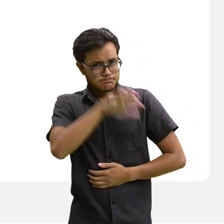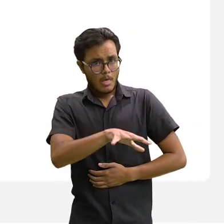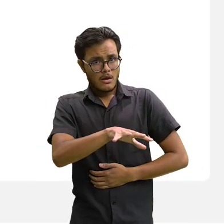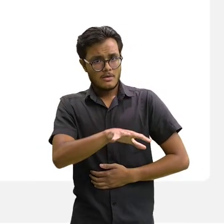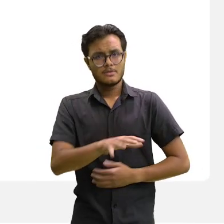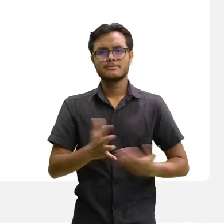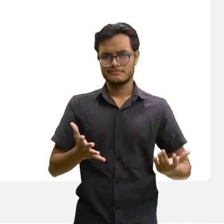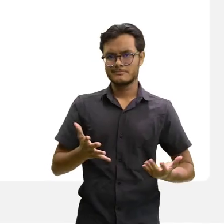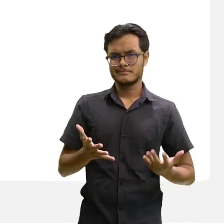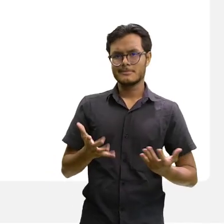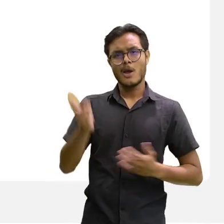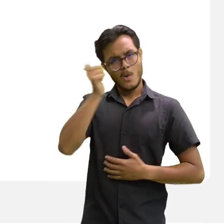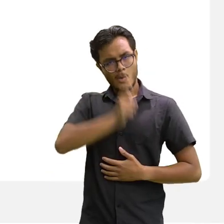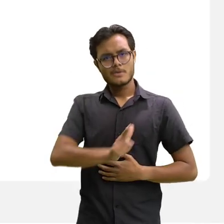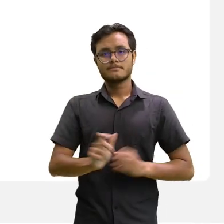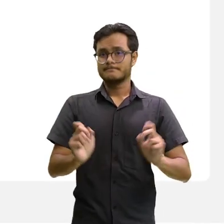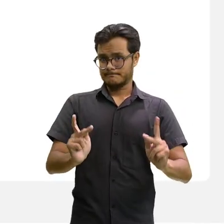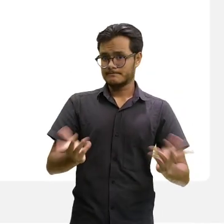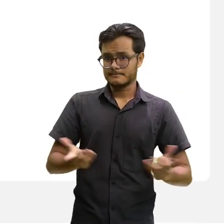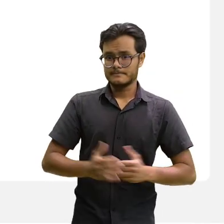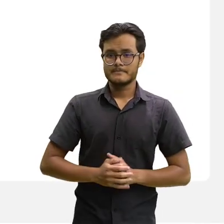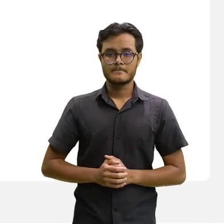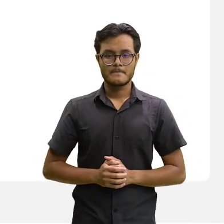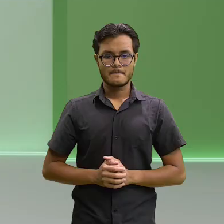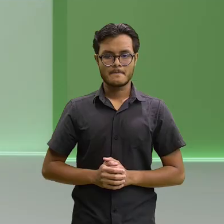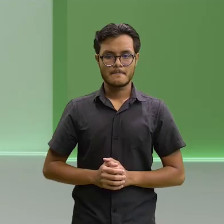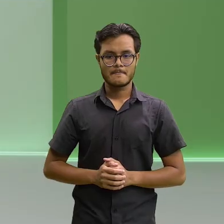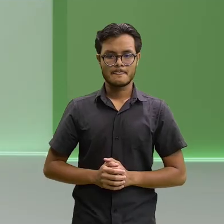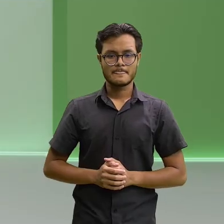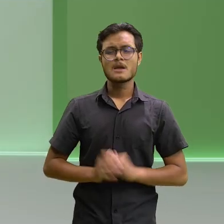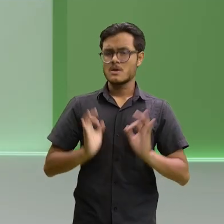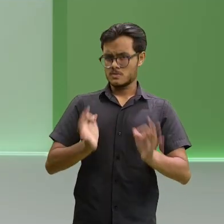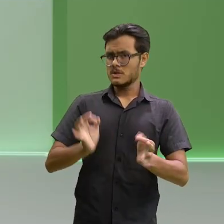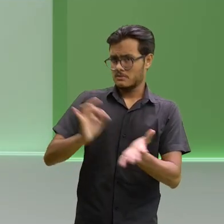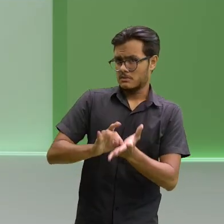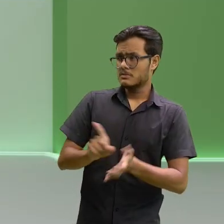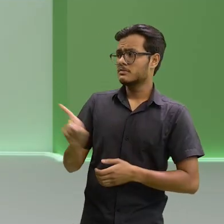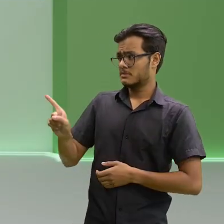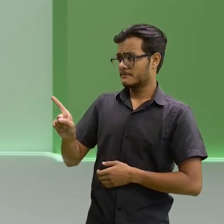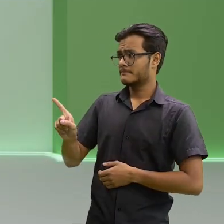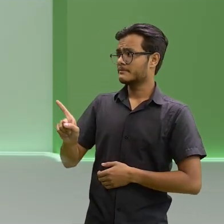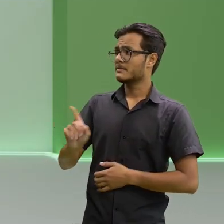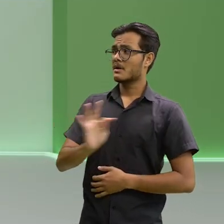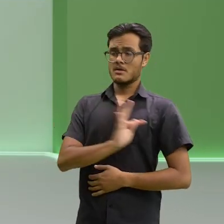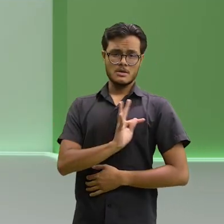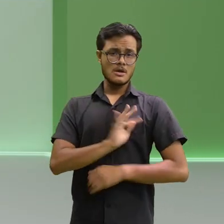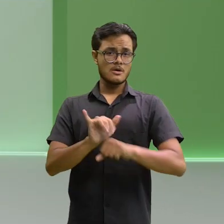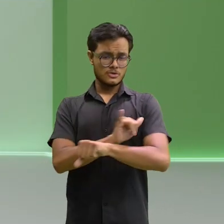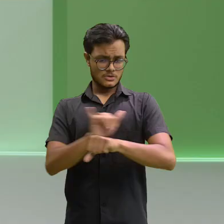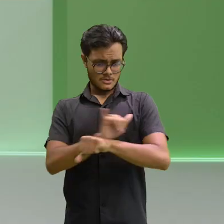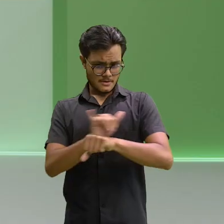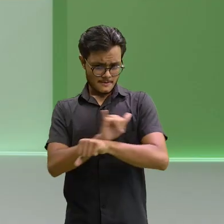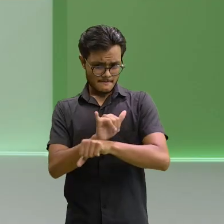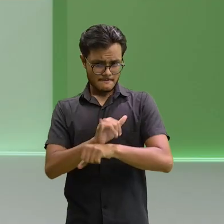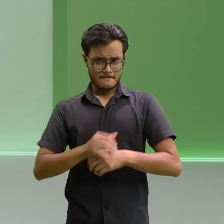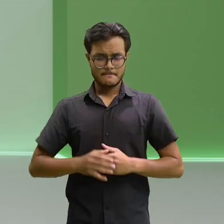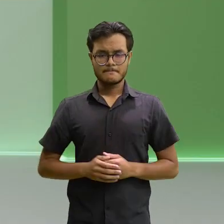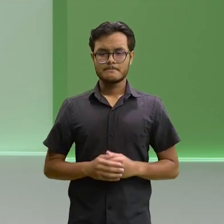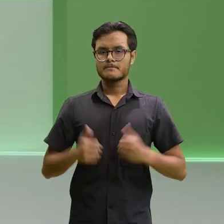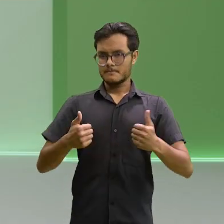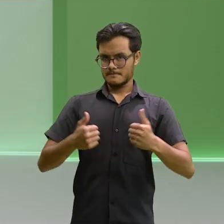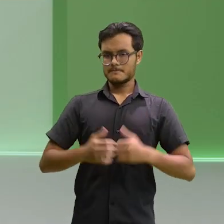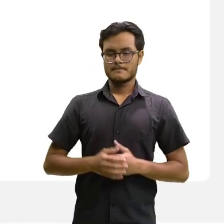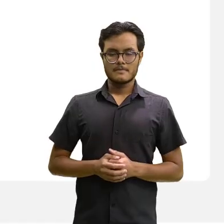então expulso. Beleza? Então, o correto, gente, é exatamente isso. Beleza? Muito